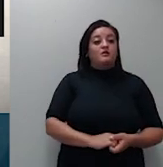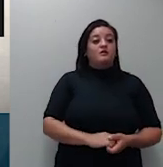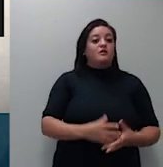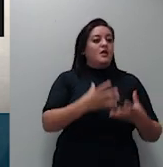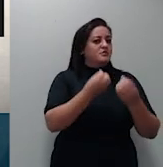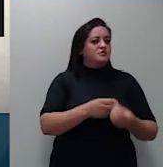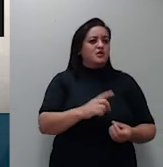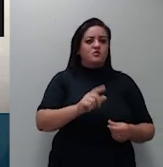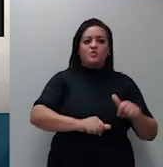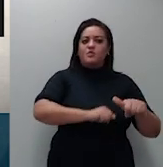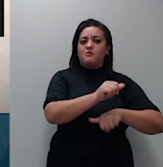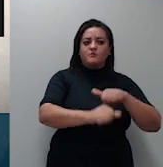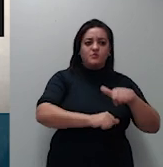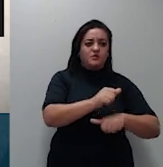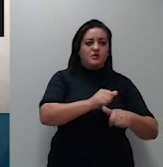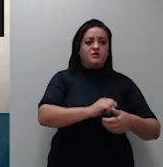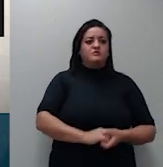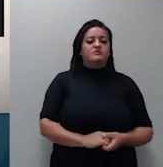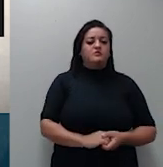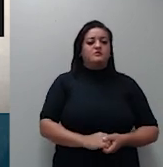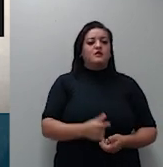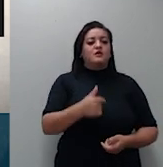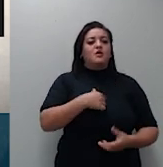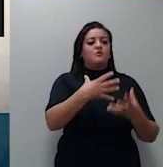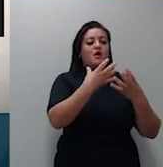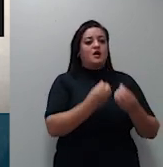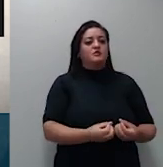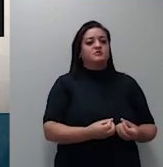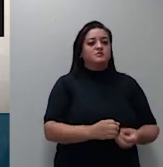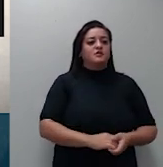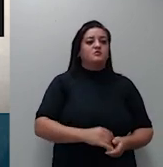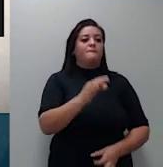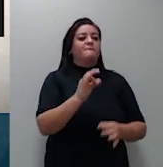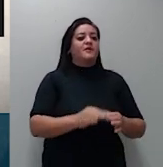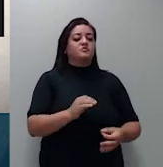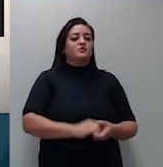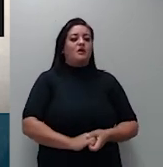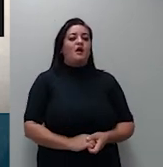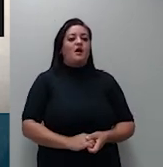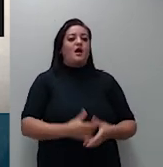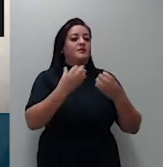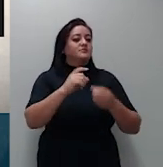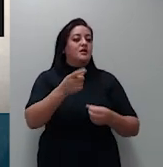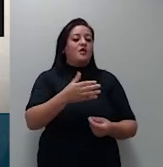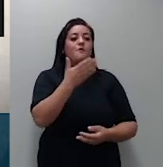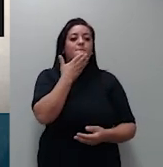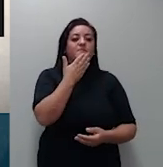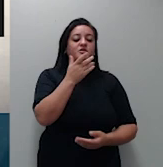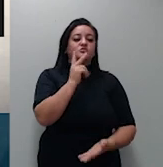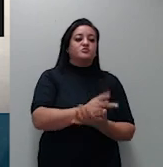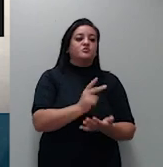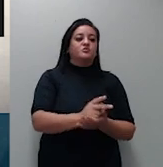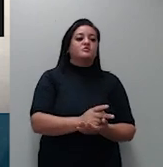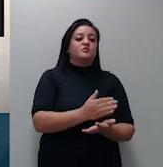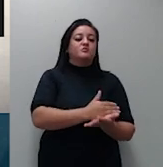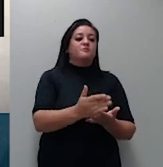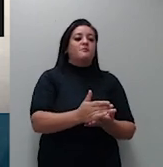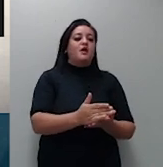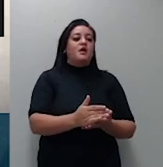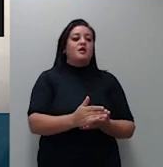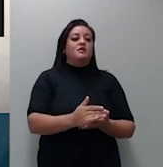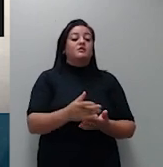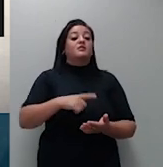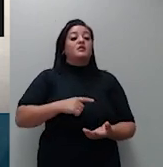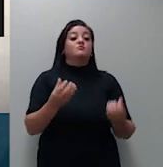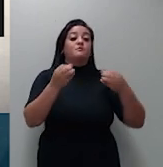alterações e dou provimento a ele para julgar improcedente do contido na inicial E aí fica prejudicado